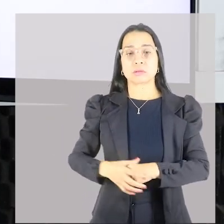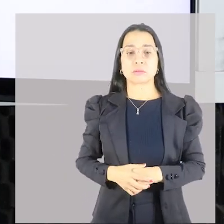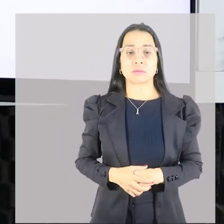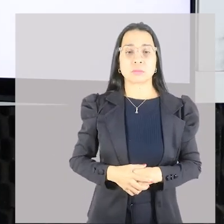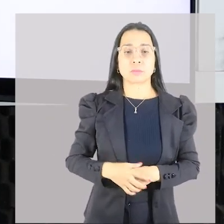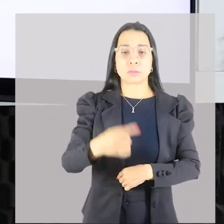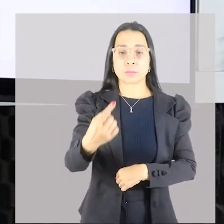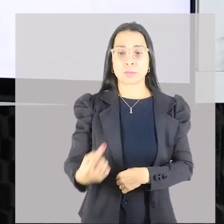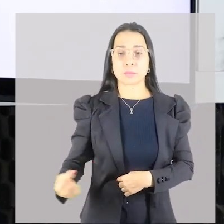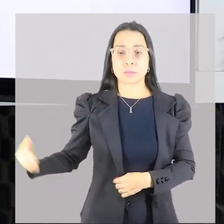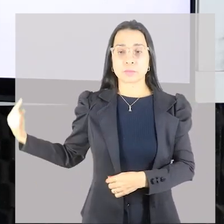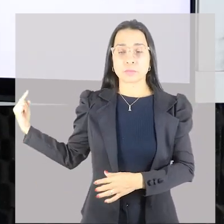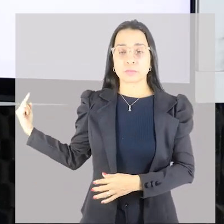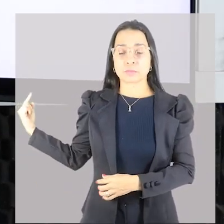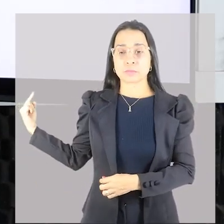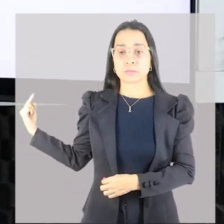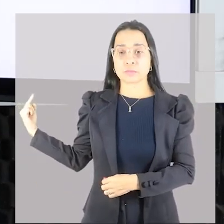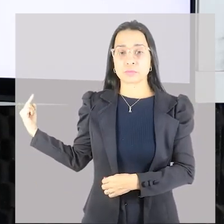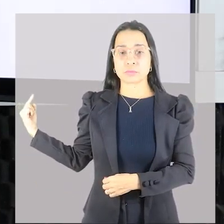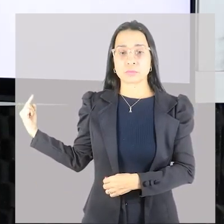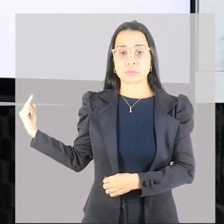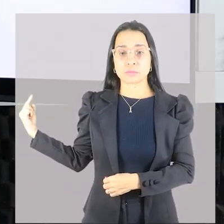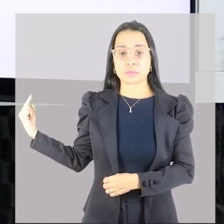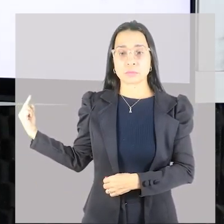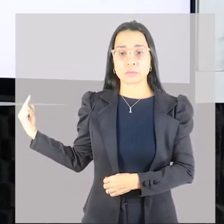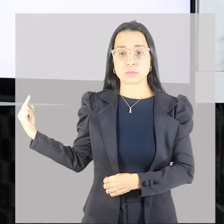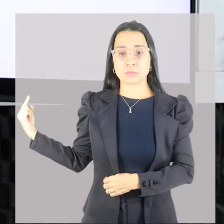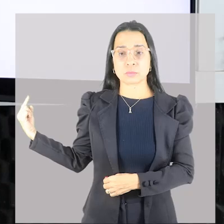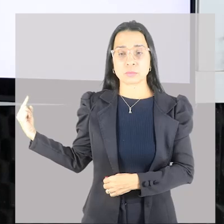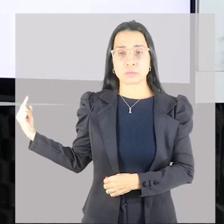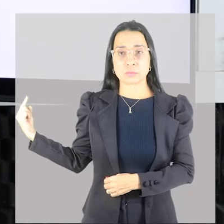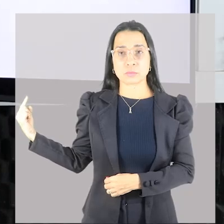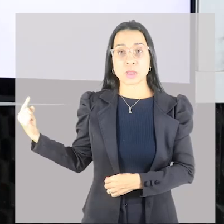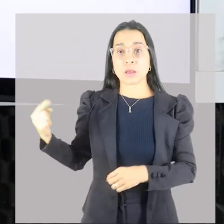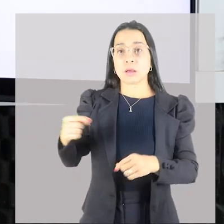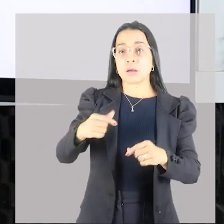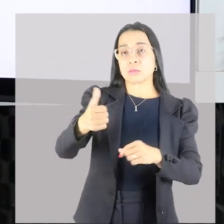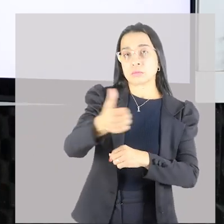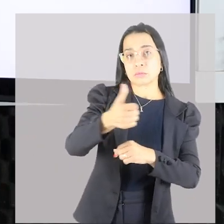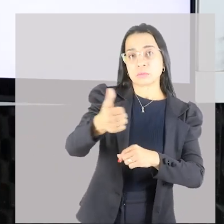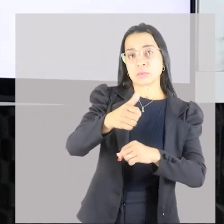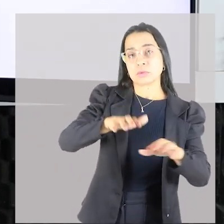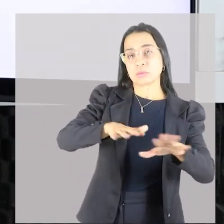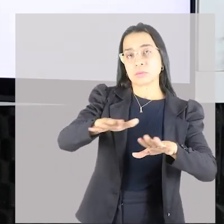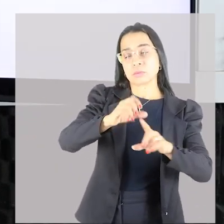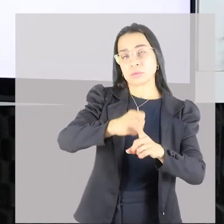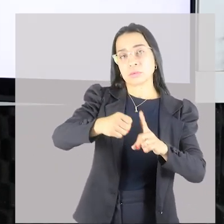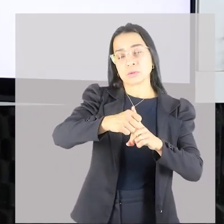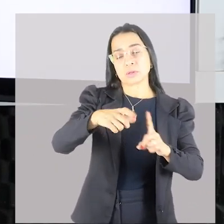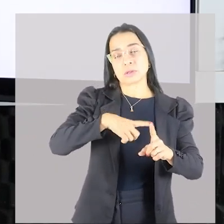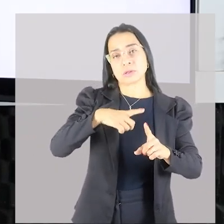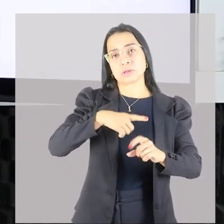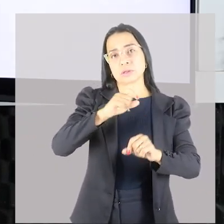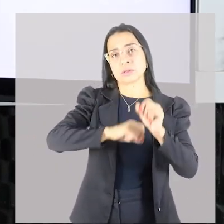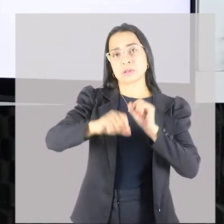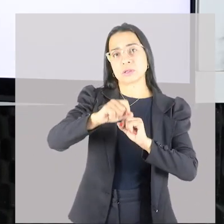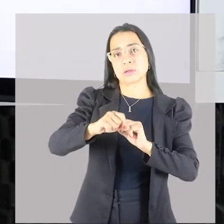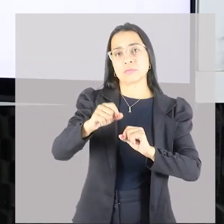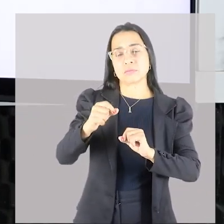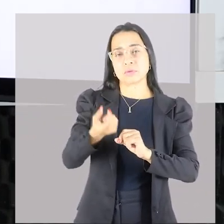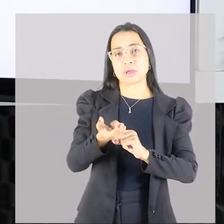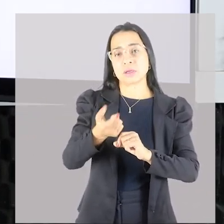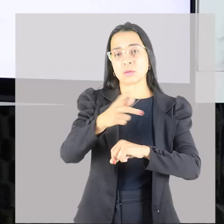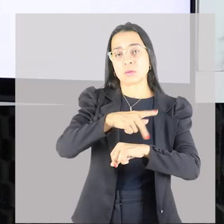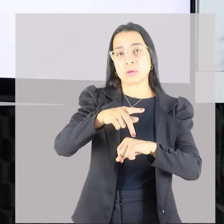primeiros movimentos sociais que existiram na história, lá na Inglaterra do século XIX, eles visavam resolver